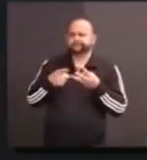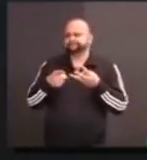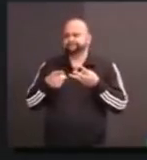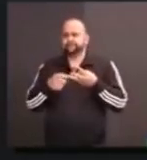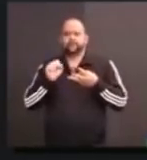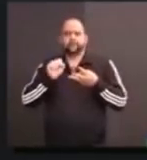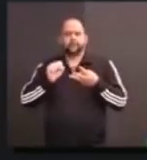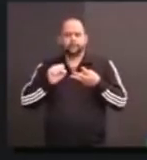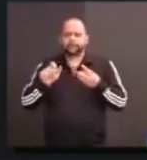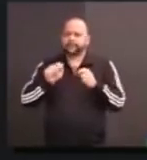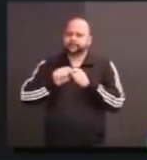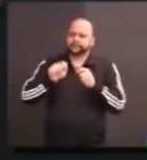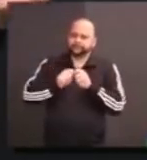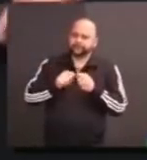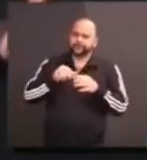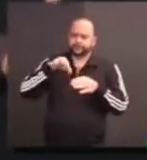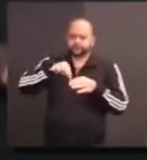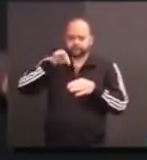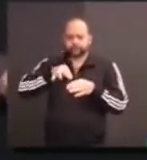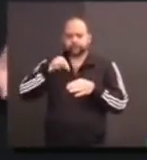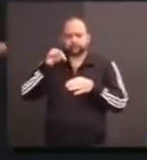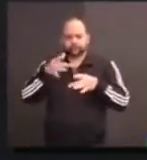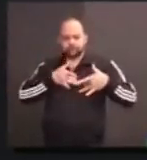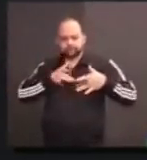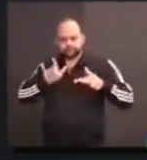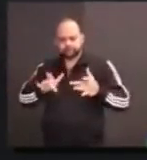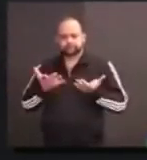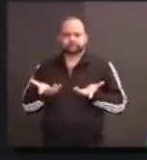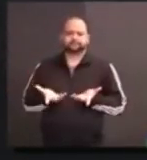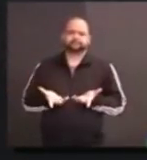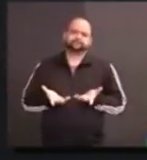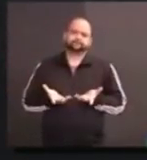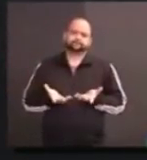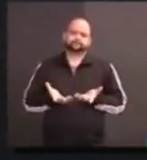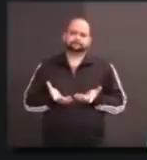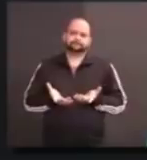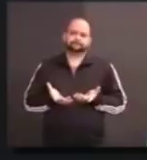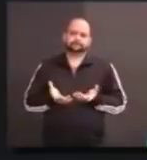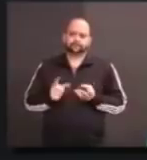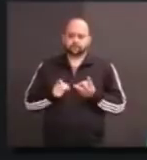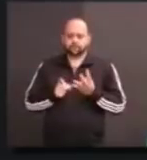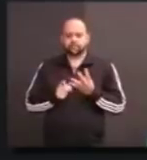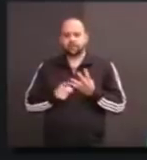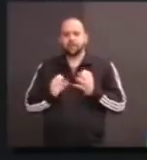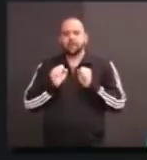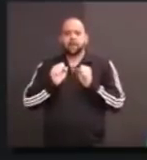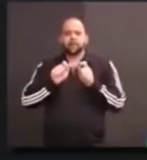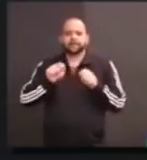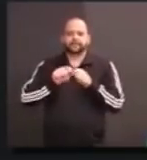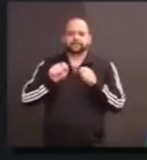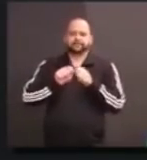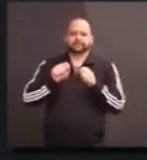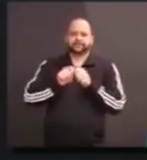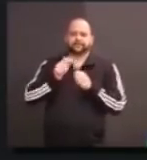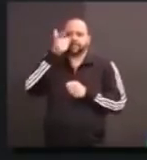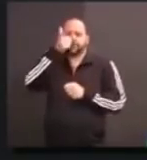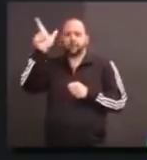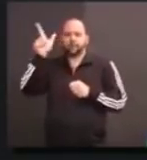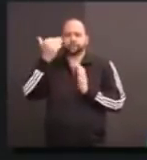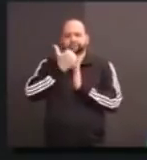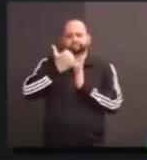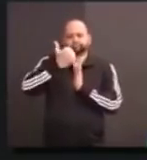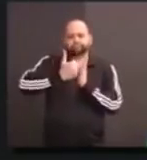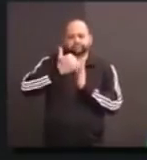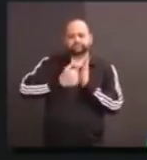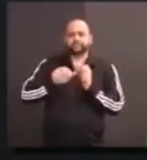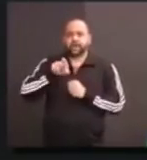nós podemos fazer um chá beneficente, nós podemos fazer outras promoções, como São